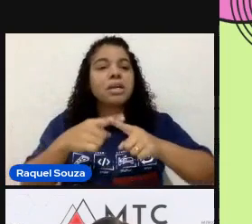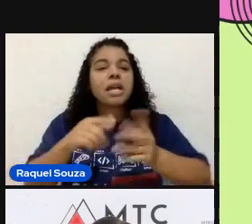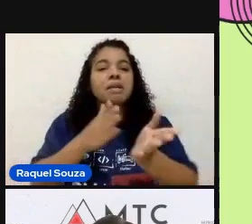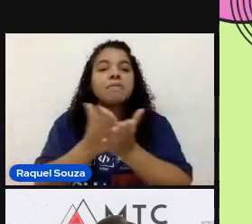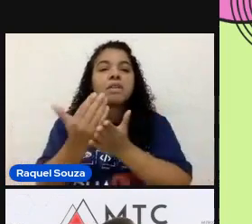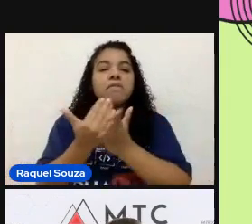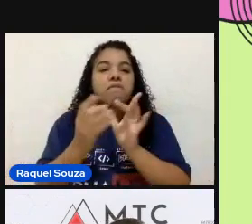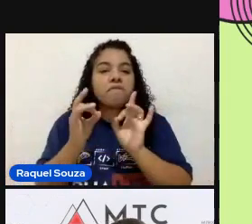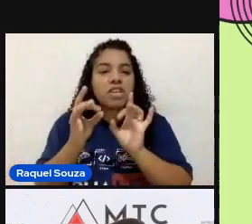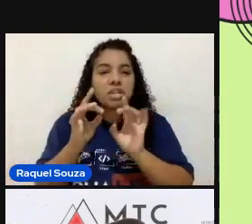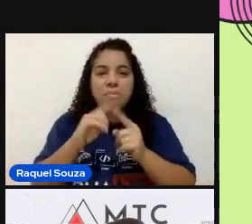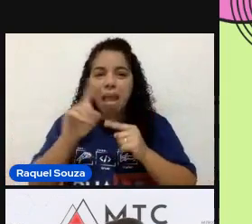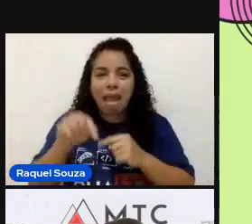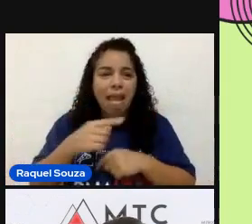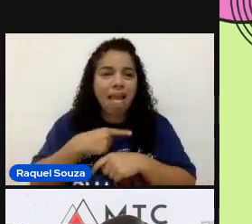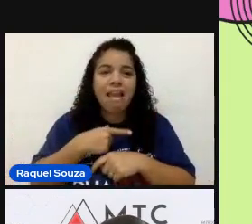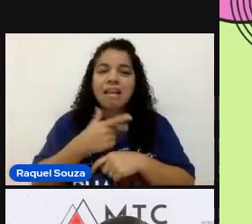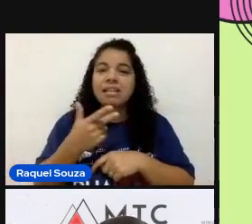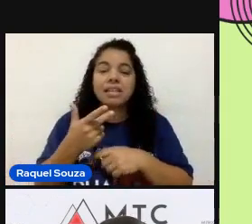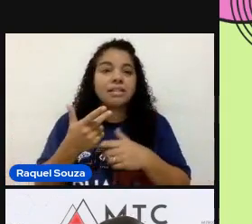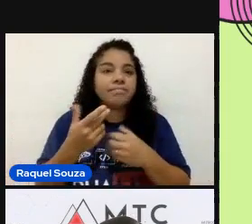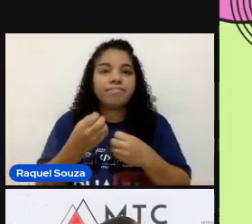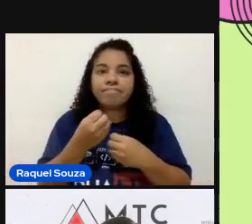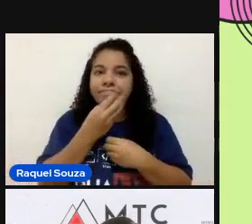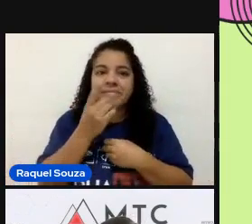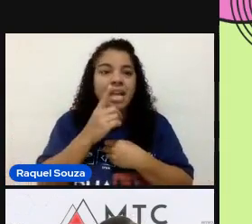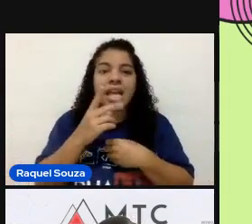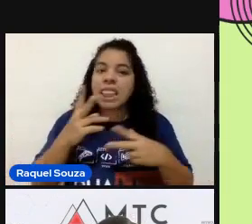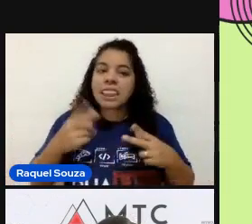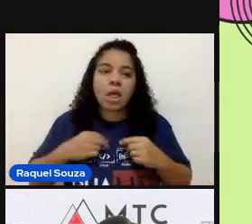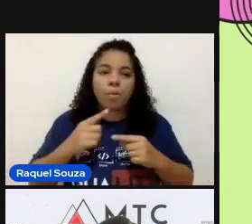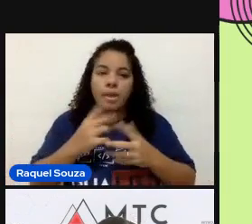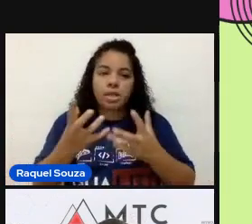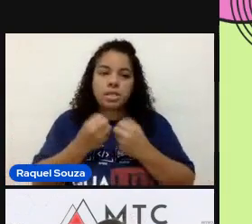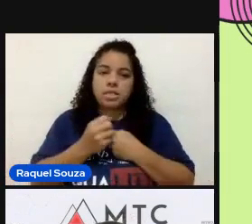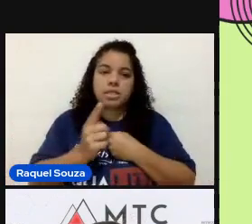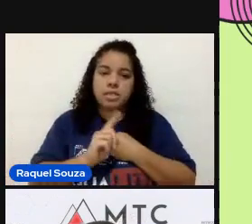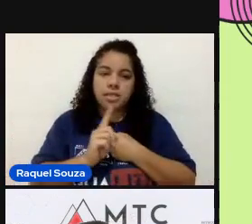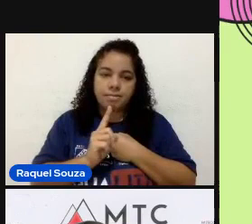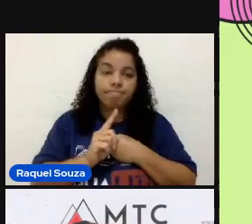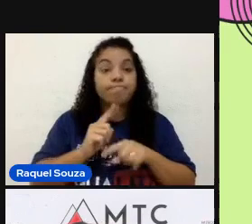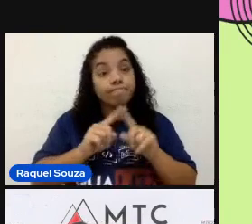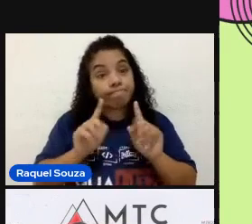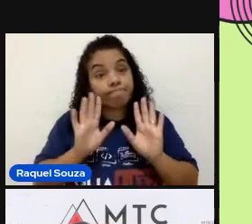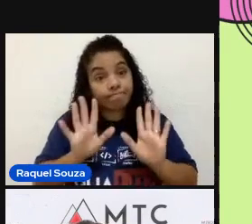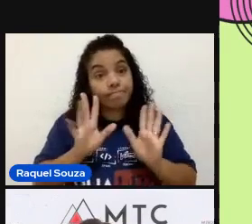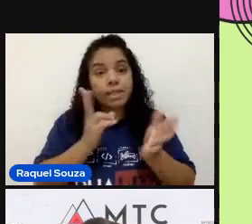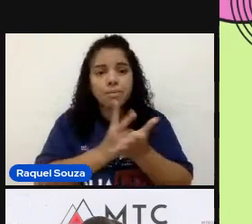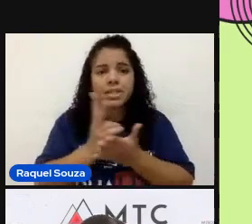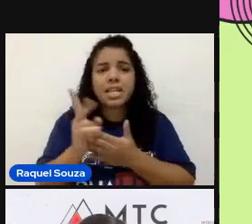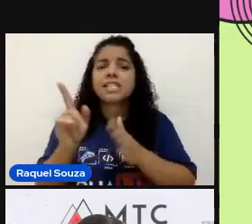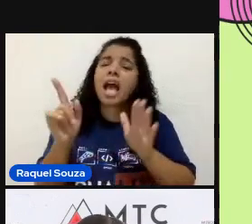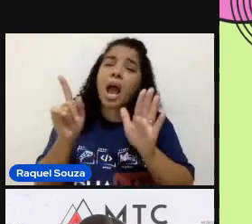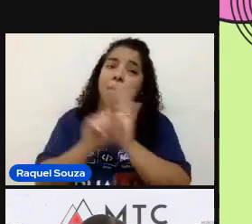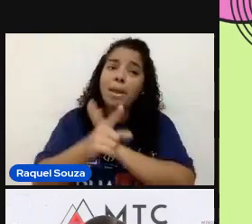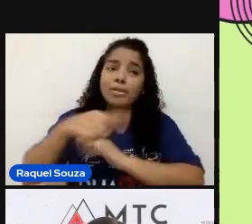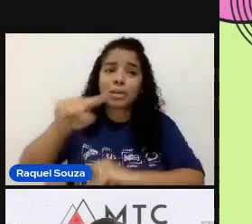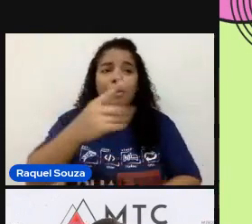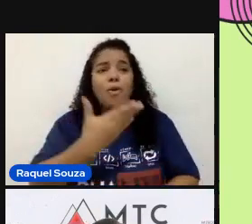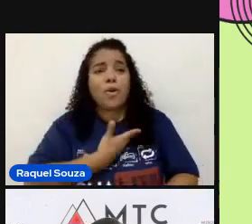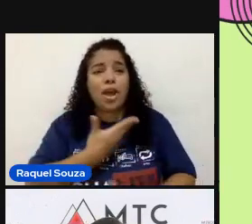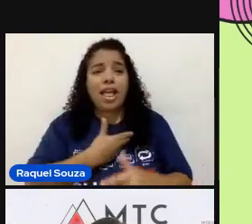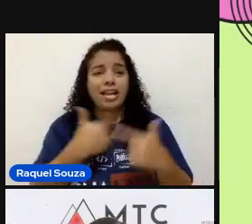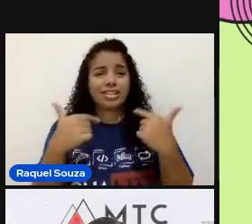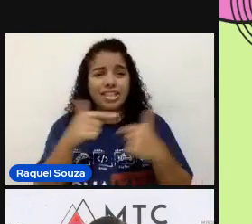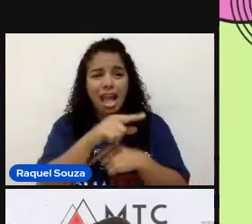que eu sabia que não era o que eu merecia receber. Mas mesmo assim, eu fui perguntar aos meus colegas de trabalho